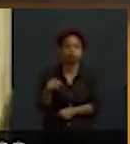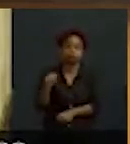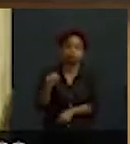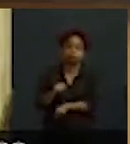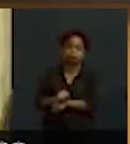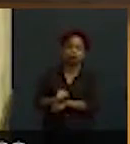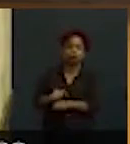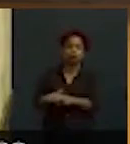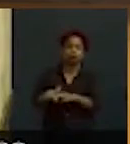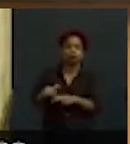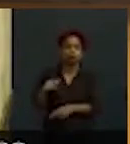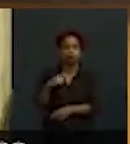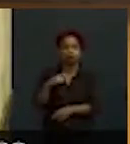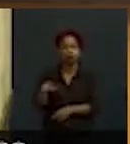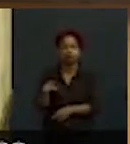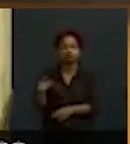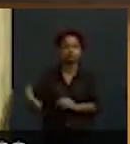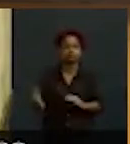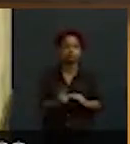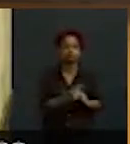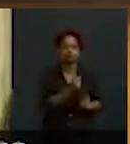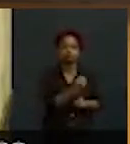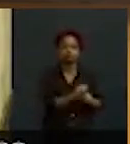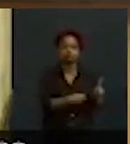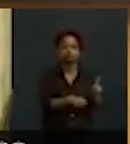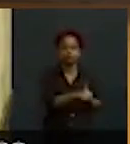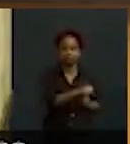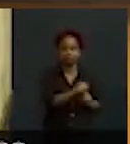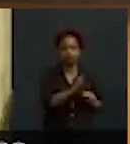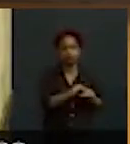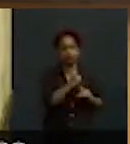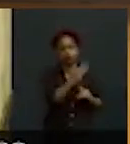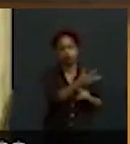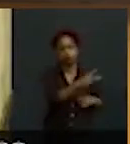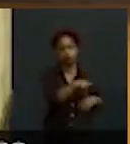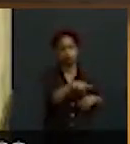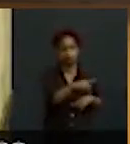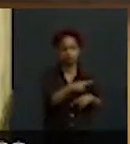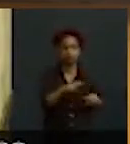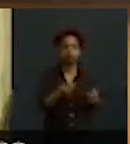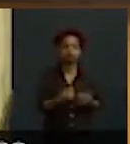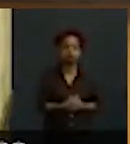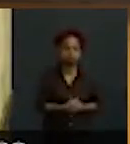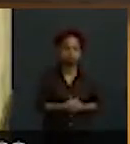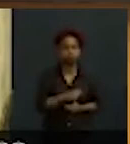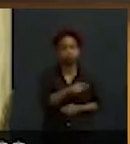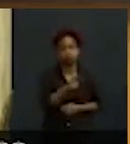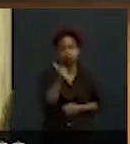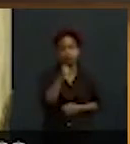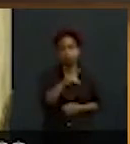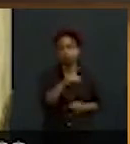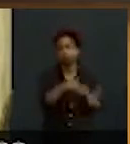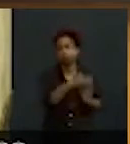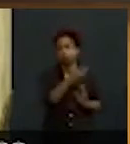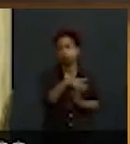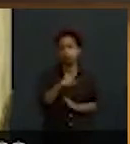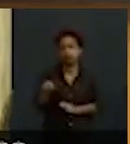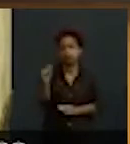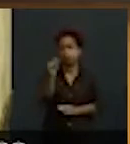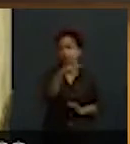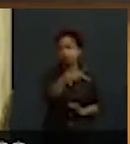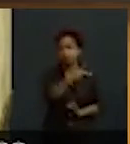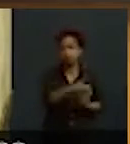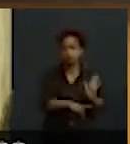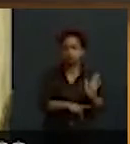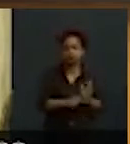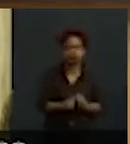para integrar importante sociedade internacional e daí ganhar o mundo com seus projetos